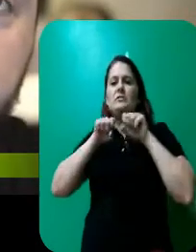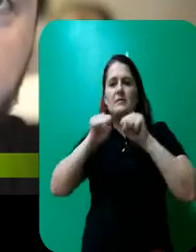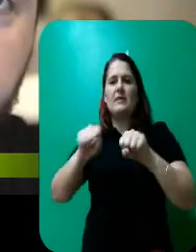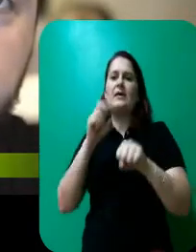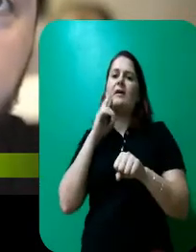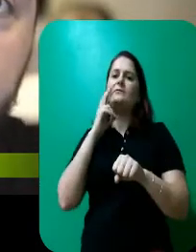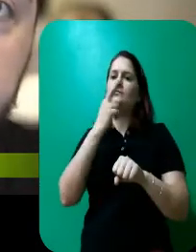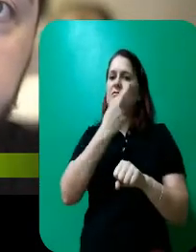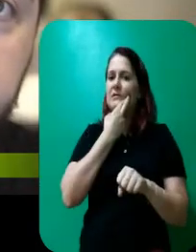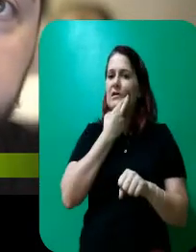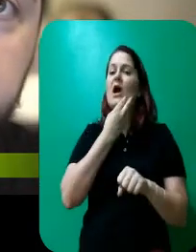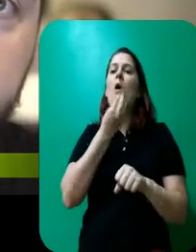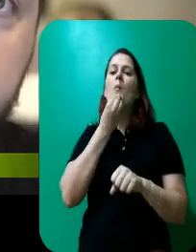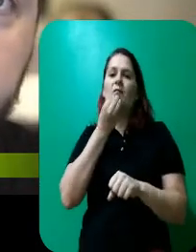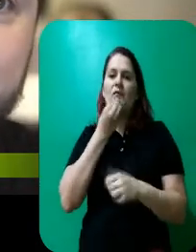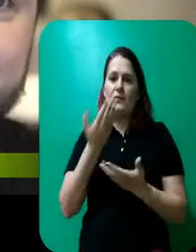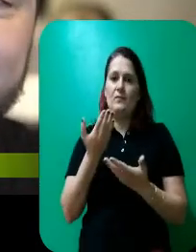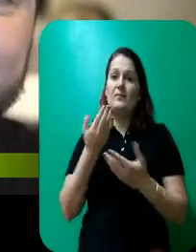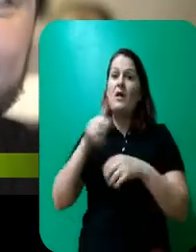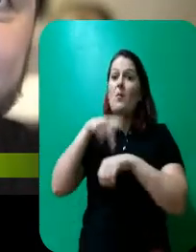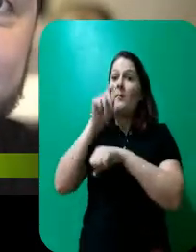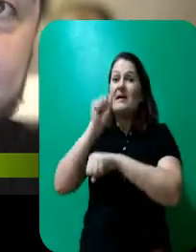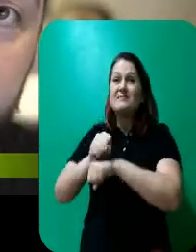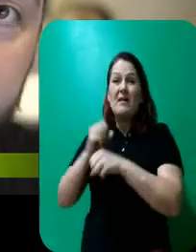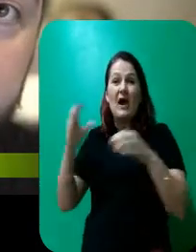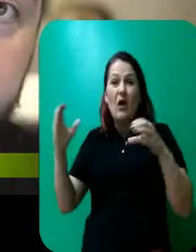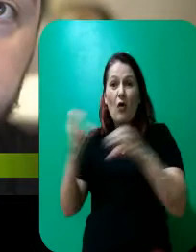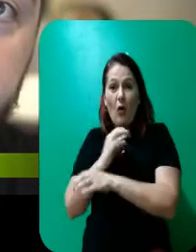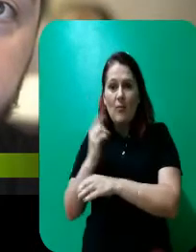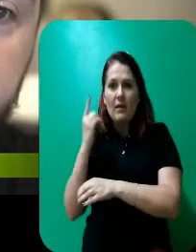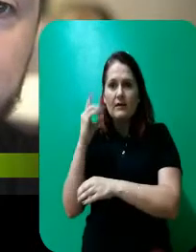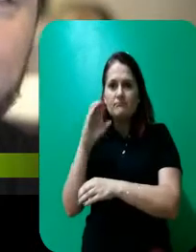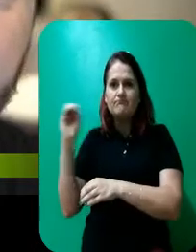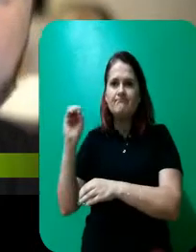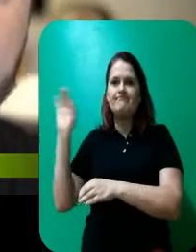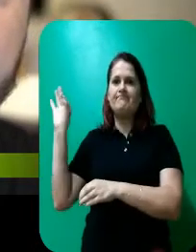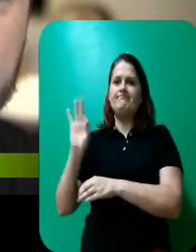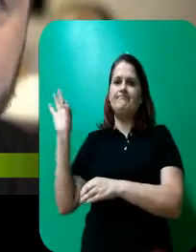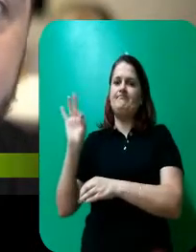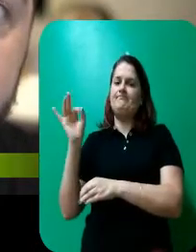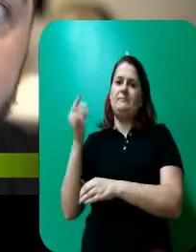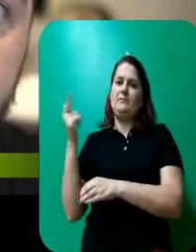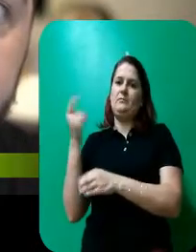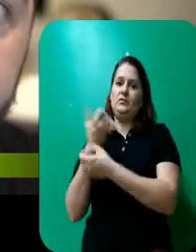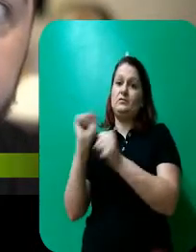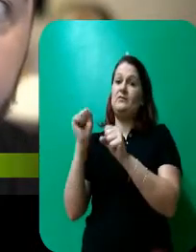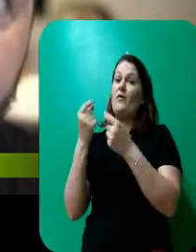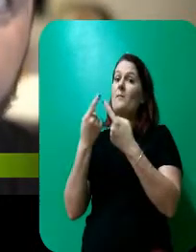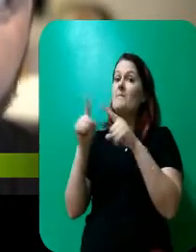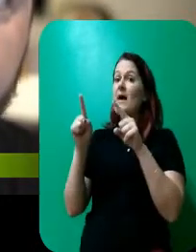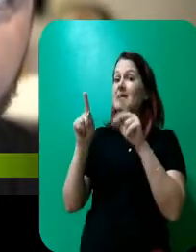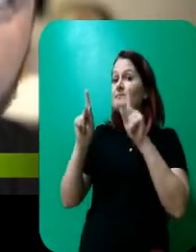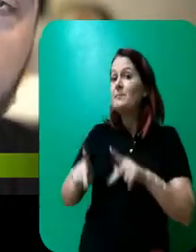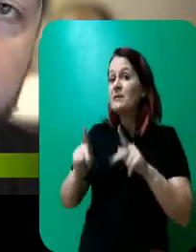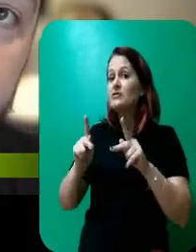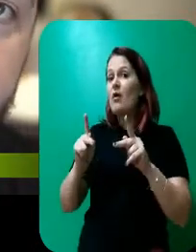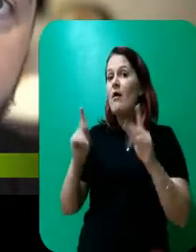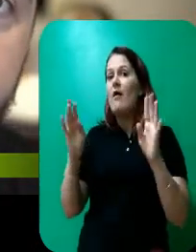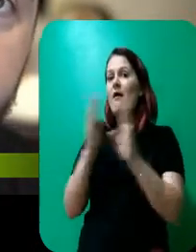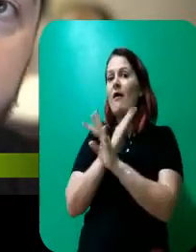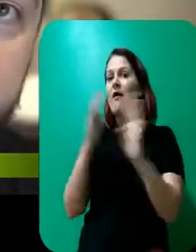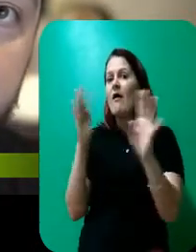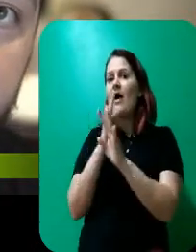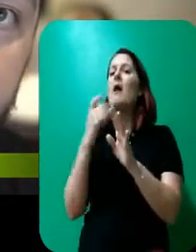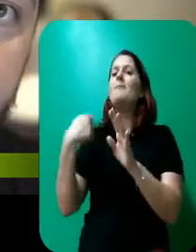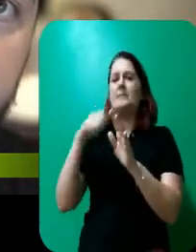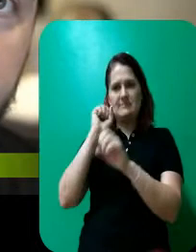não tem como parar, mas a circulação de pessoas precisa parar. E agora a gente entra